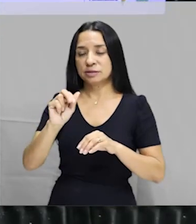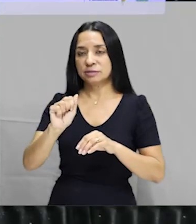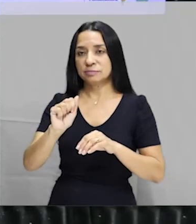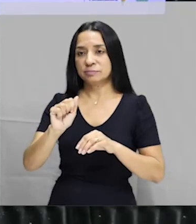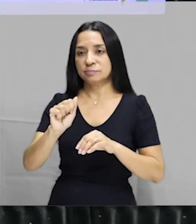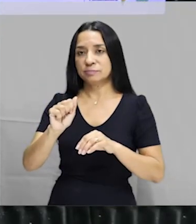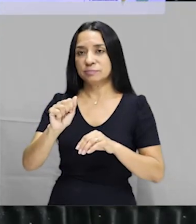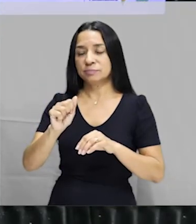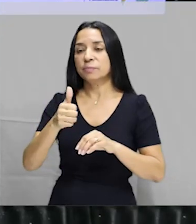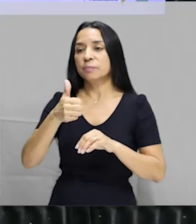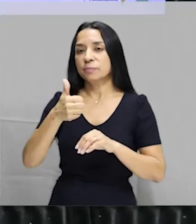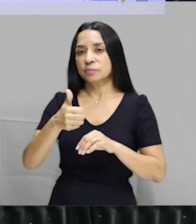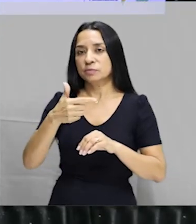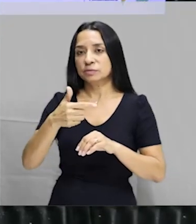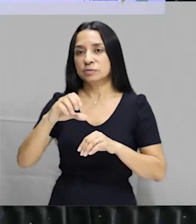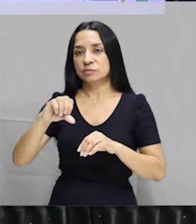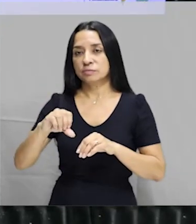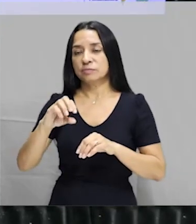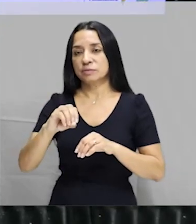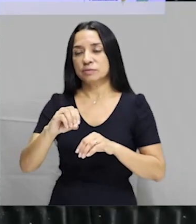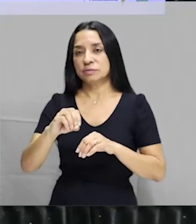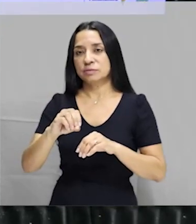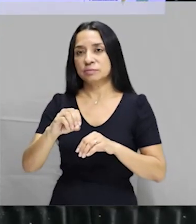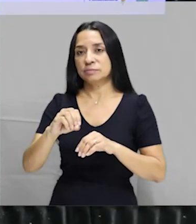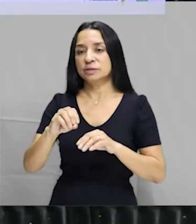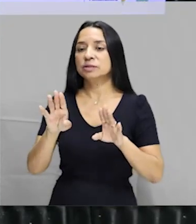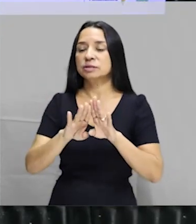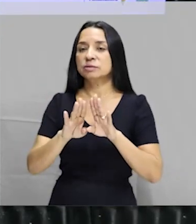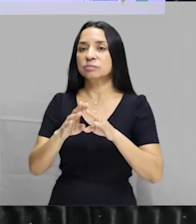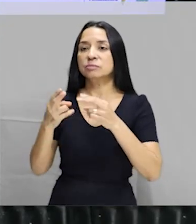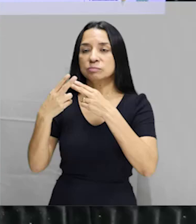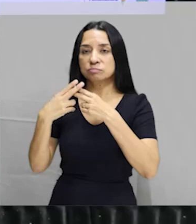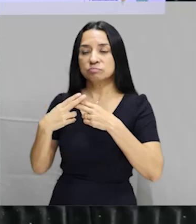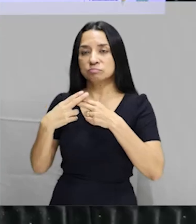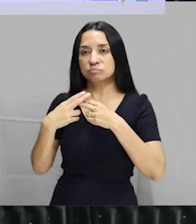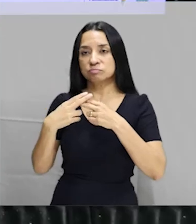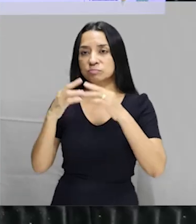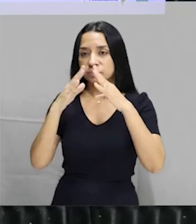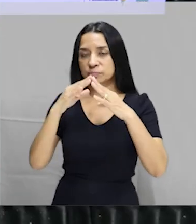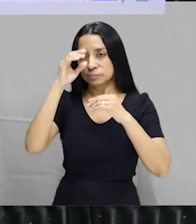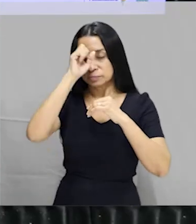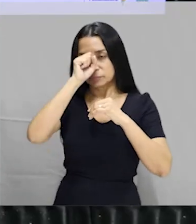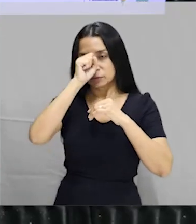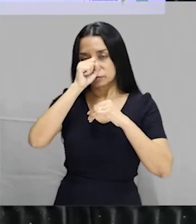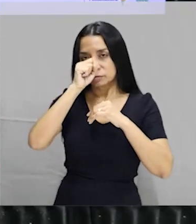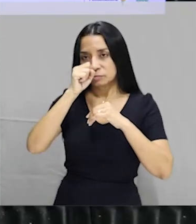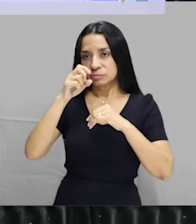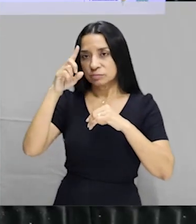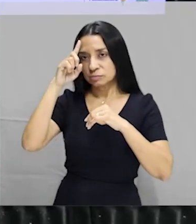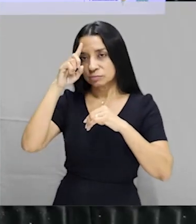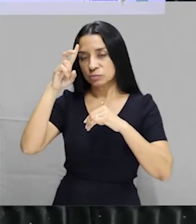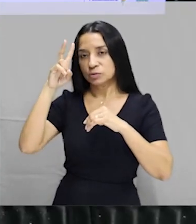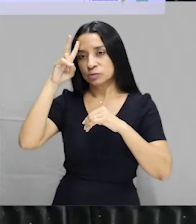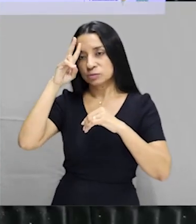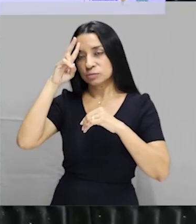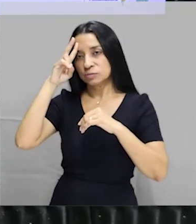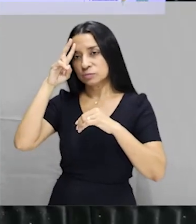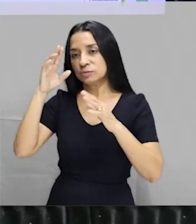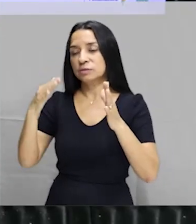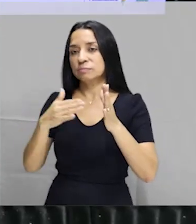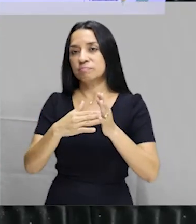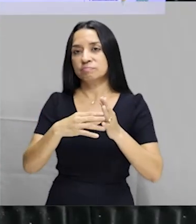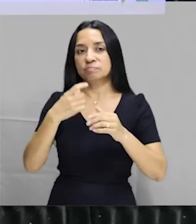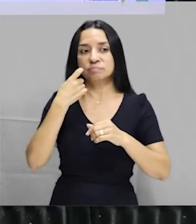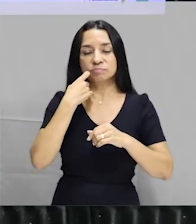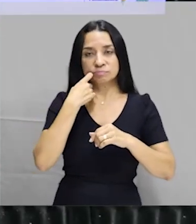tem o programa hashtag Fique em Casa Aprendendo, de segunda a sexta, das 16 às 17. E na plataforma do Spotify, tem